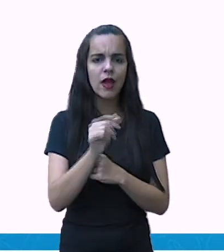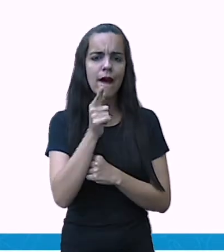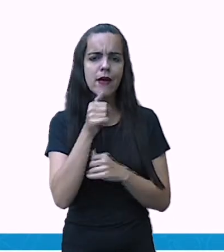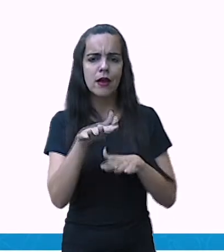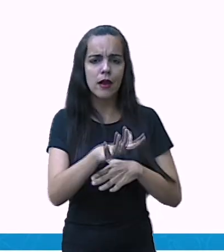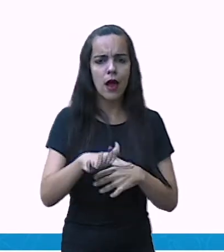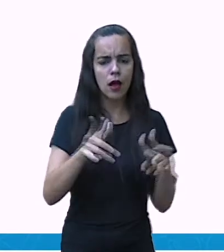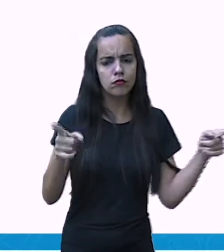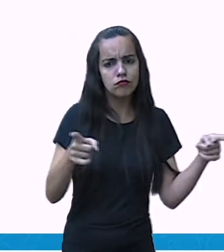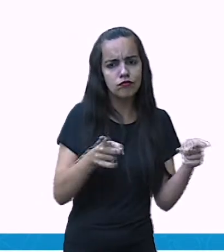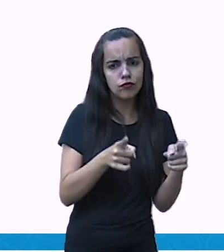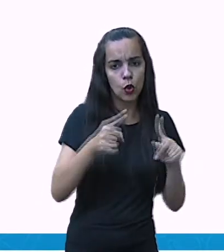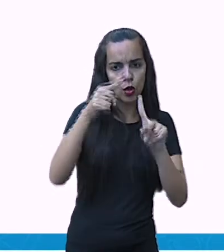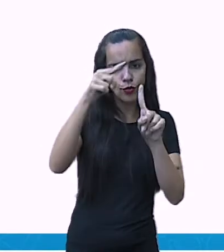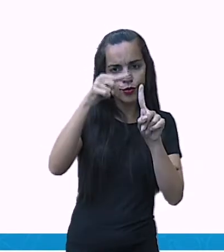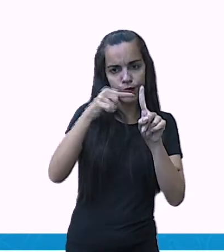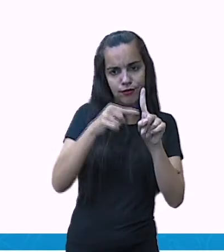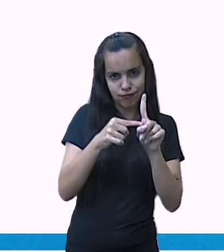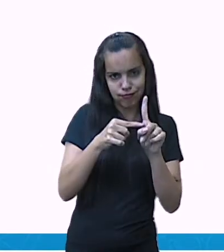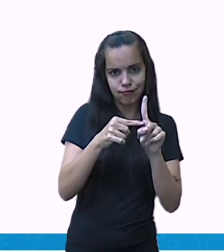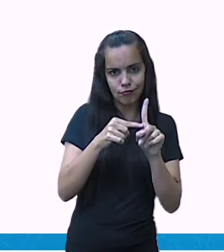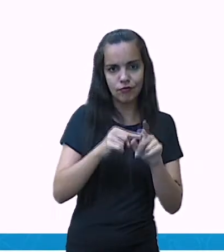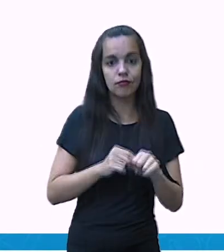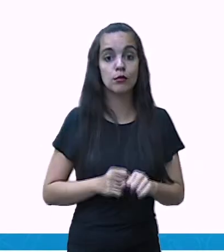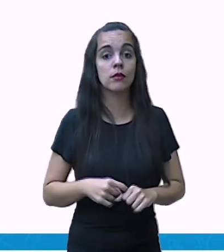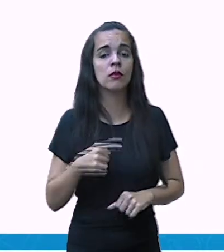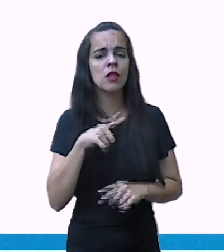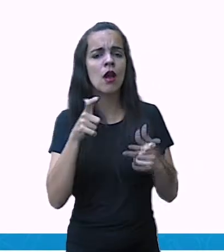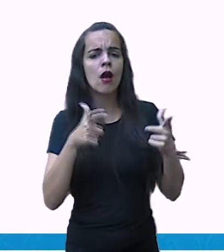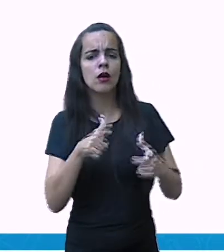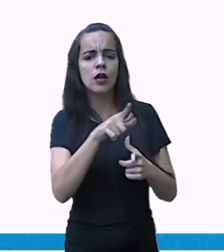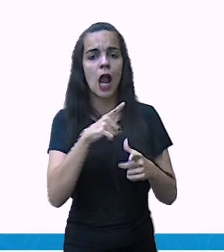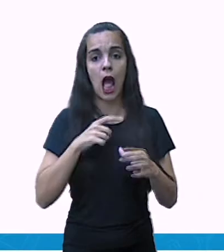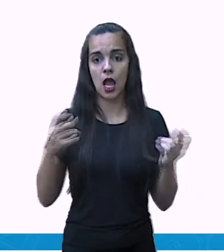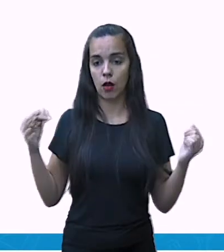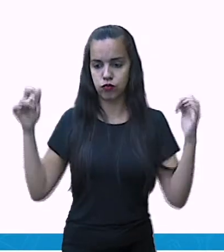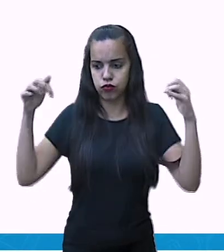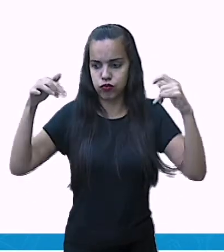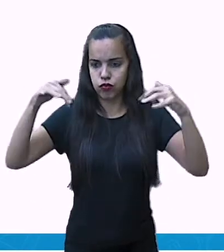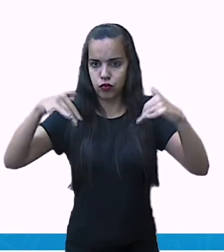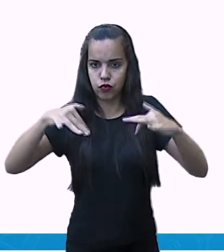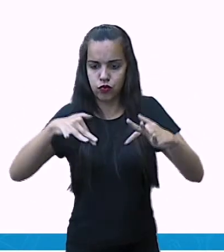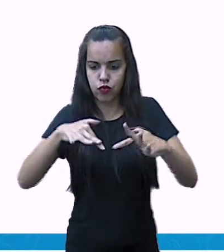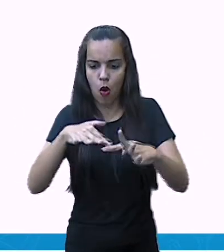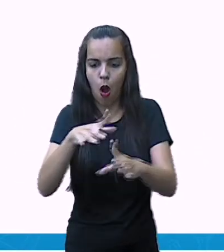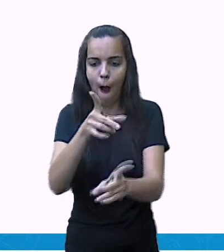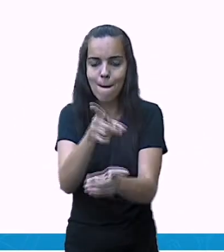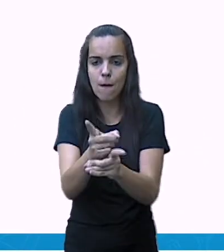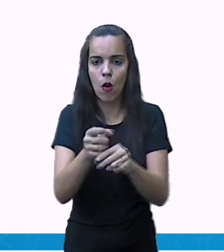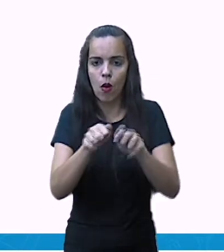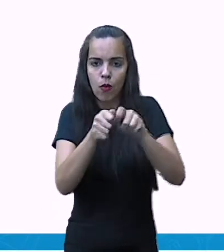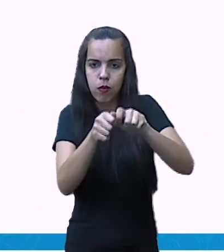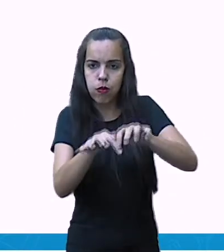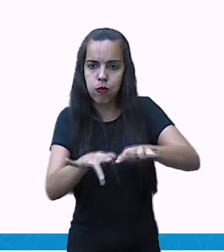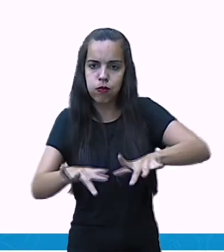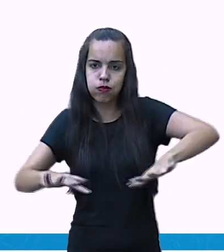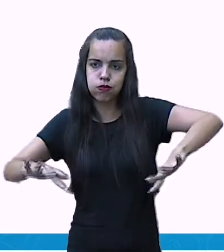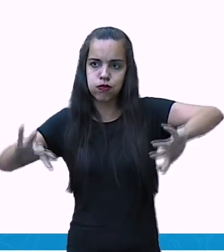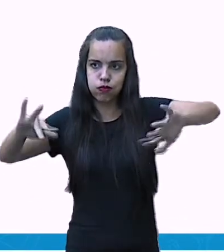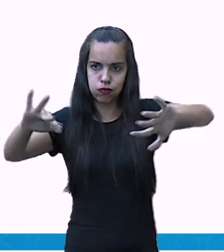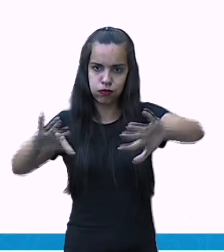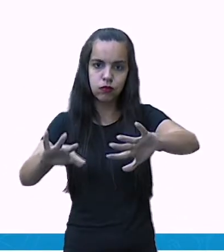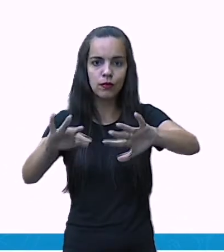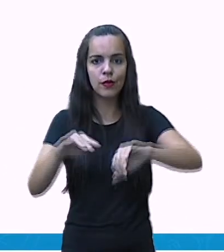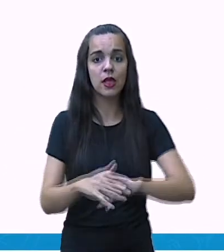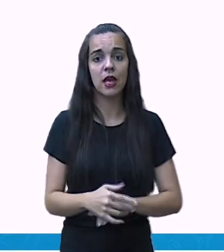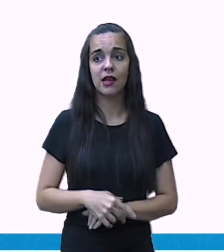as áreas de menor altitude, onde está a foz ou a embocadura. Na